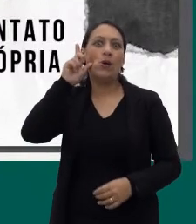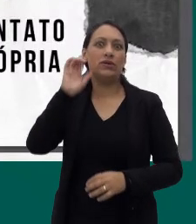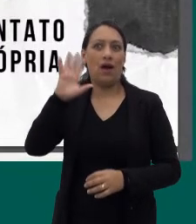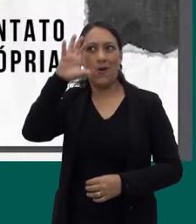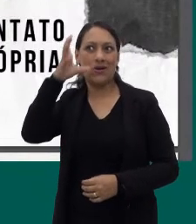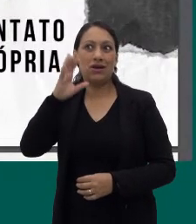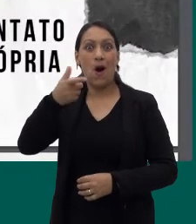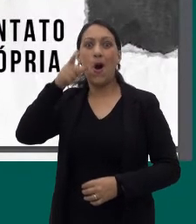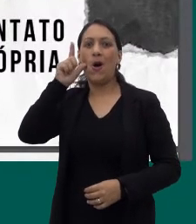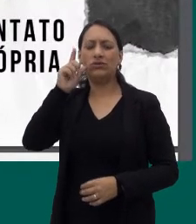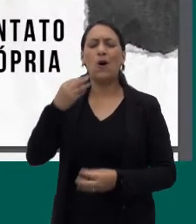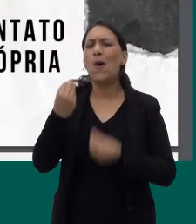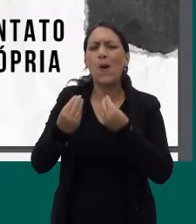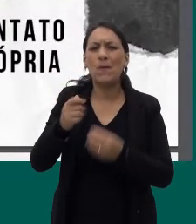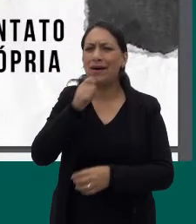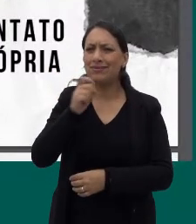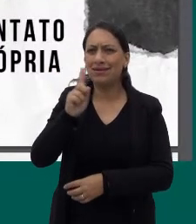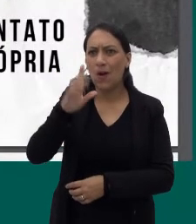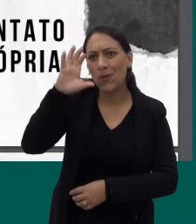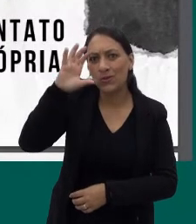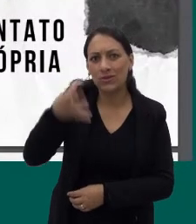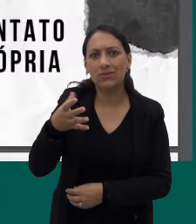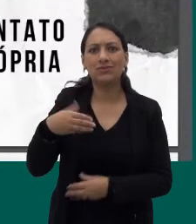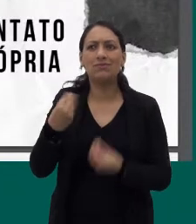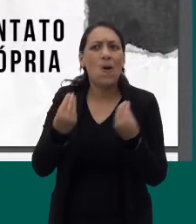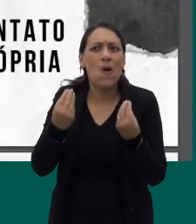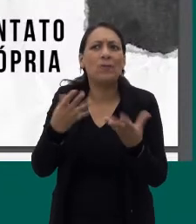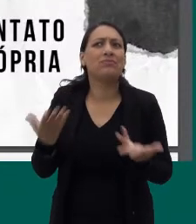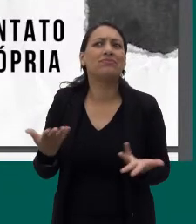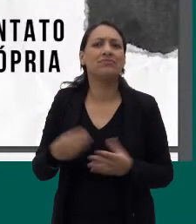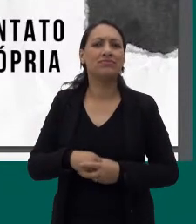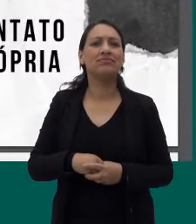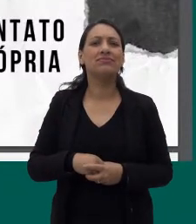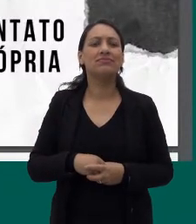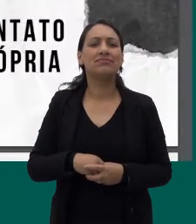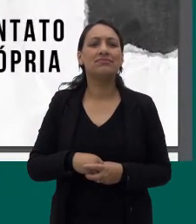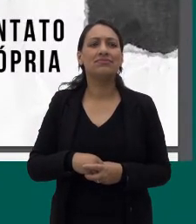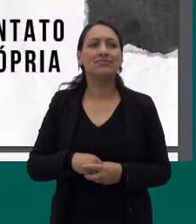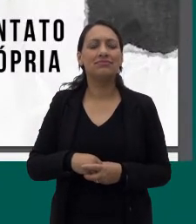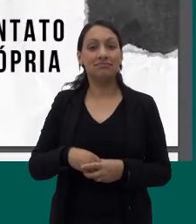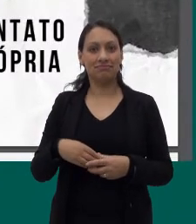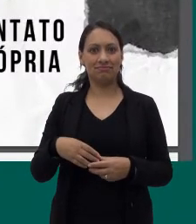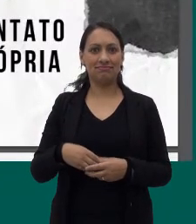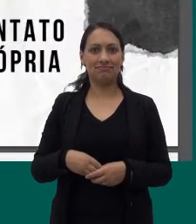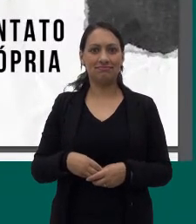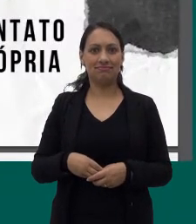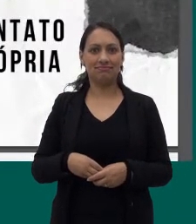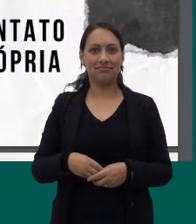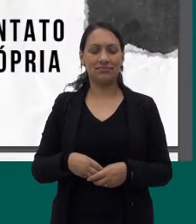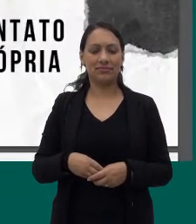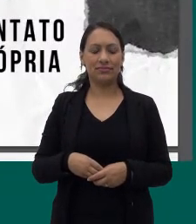ainda? Né? Como assim isso não aconteceu? Dorme que passa, né?